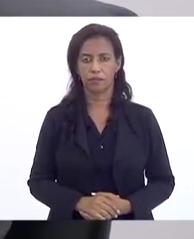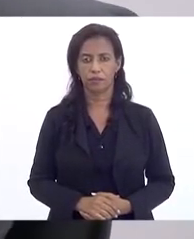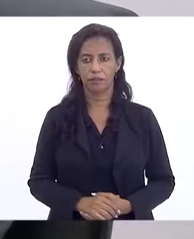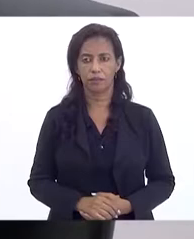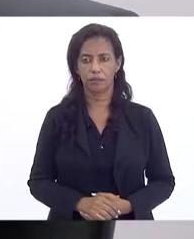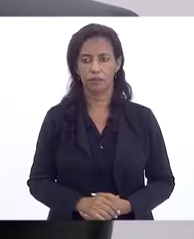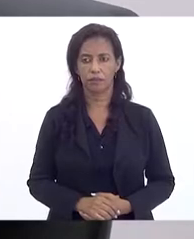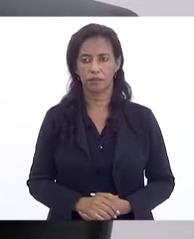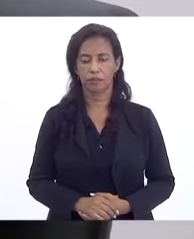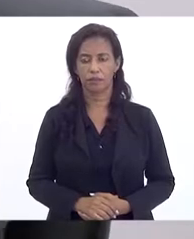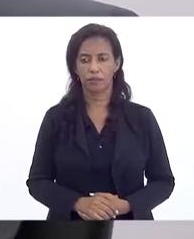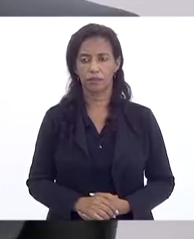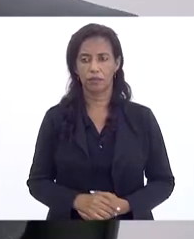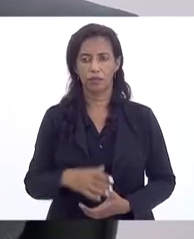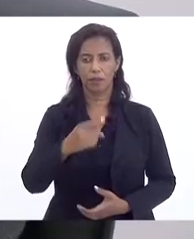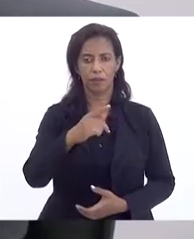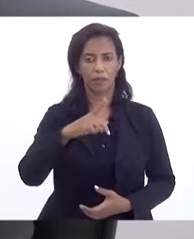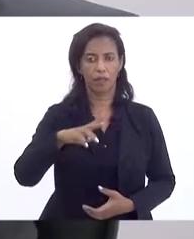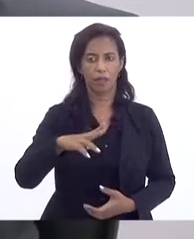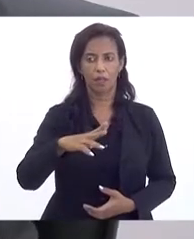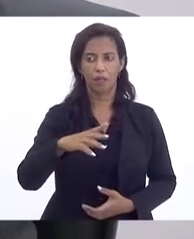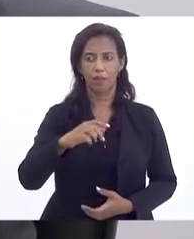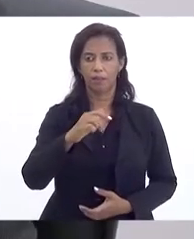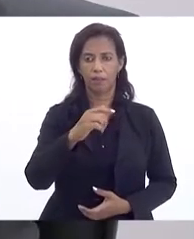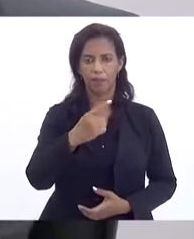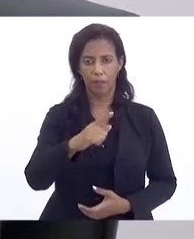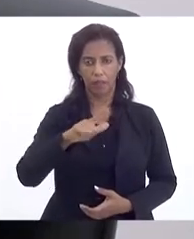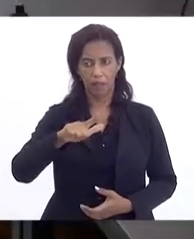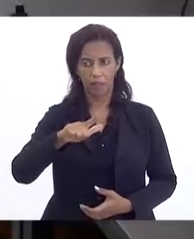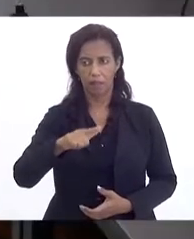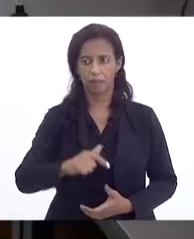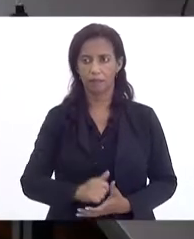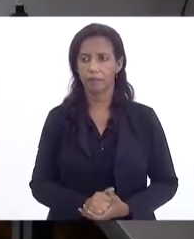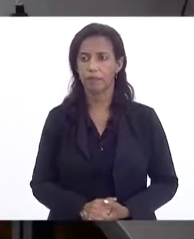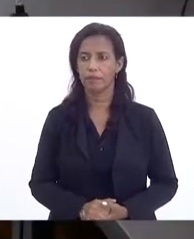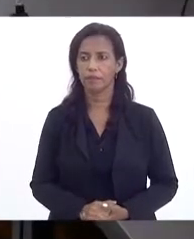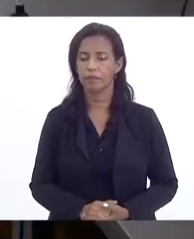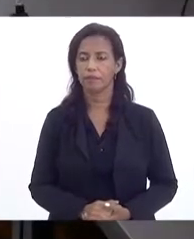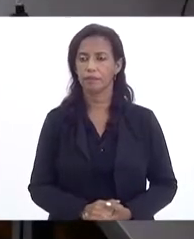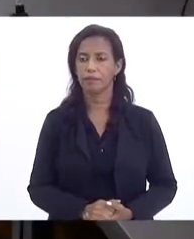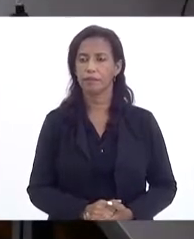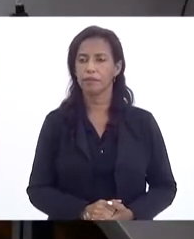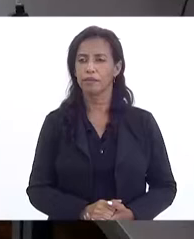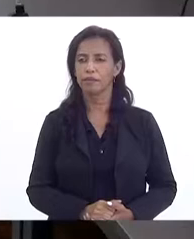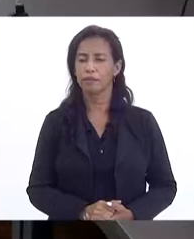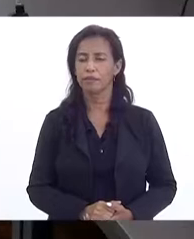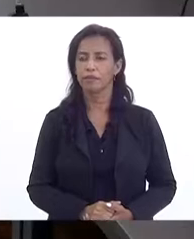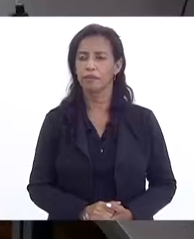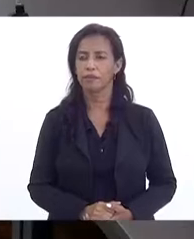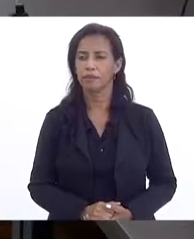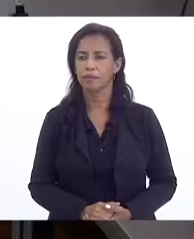22. Projeto de lei 426. Peraí, 21 é Brasão. Você falou Schmidt.